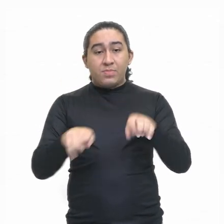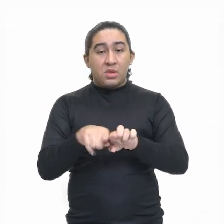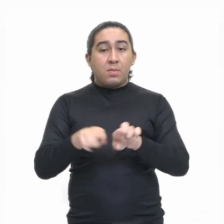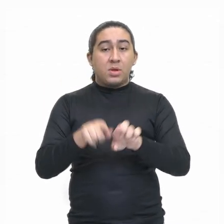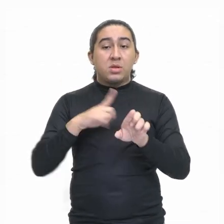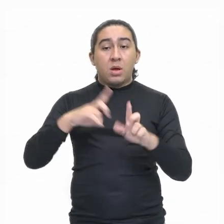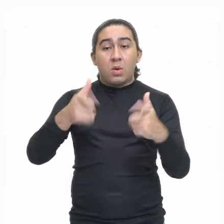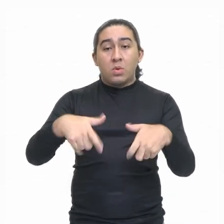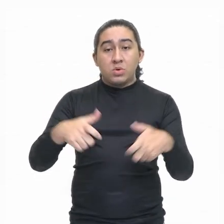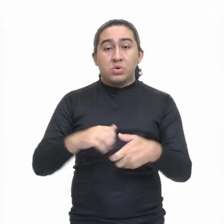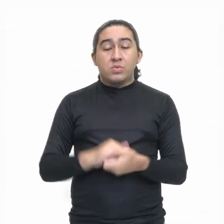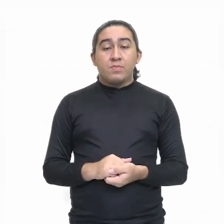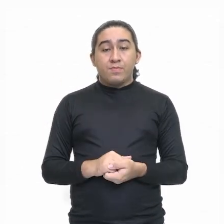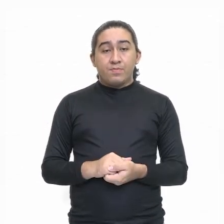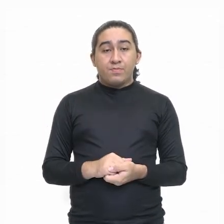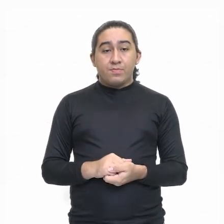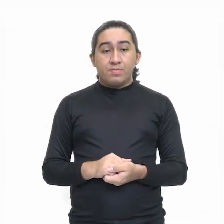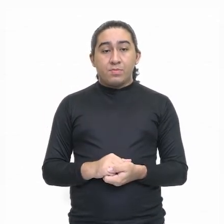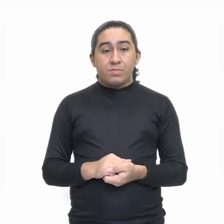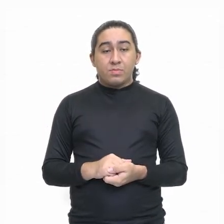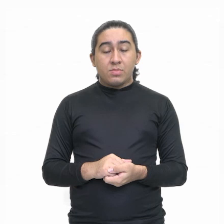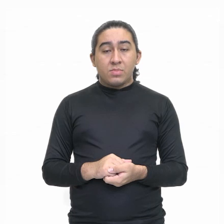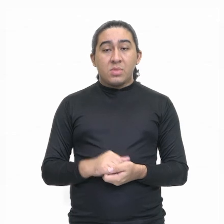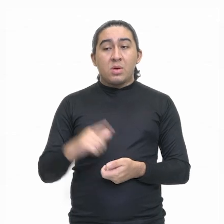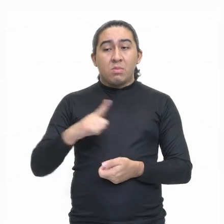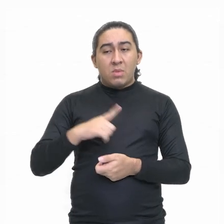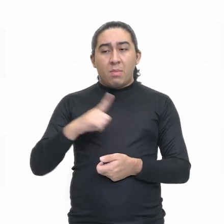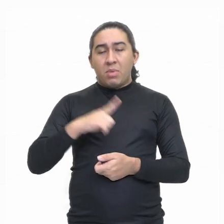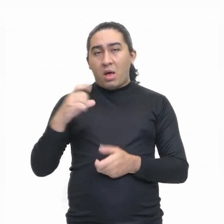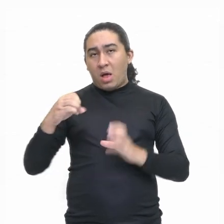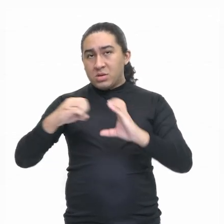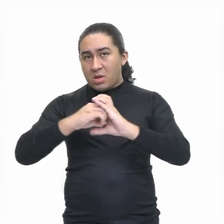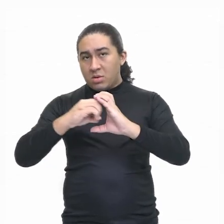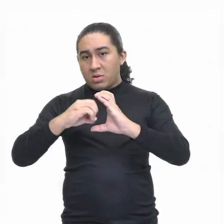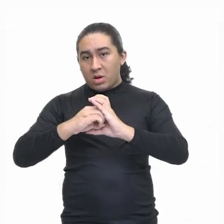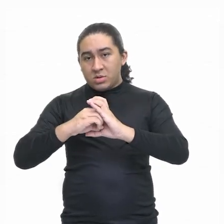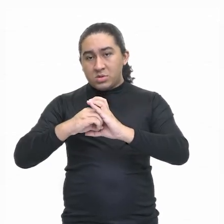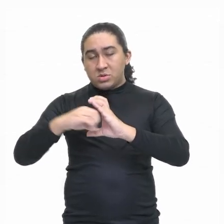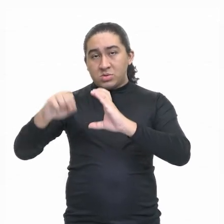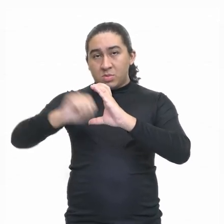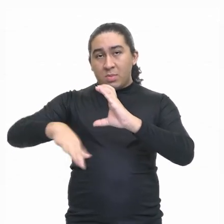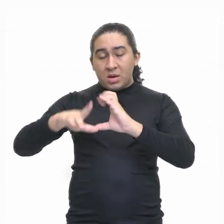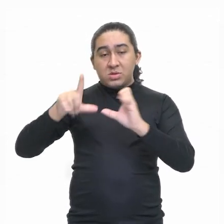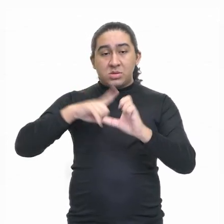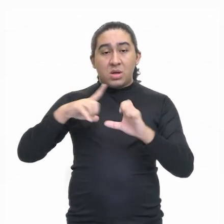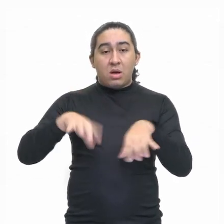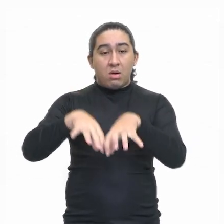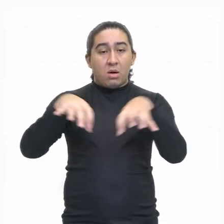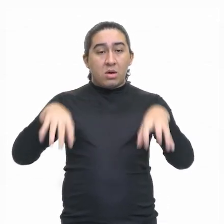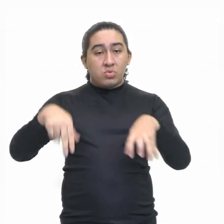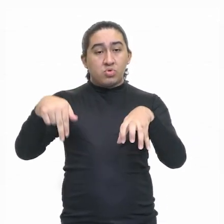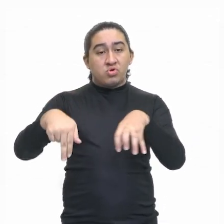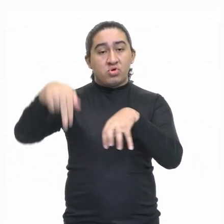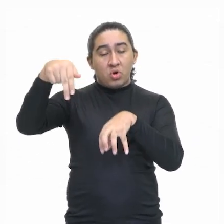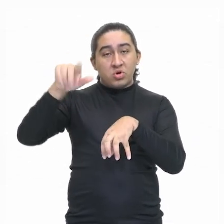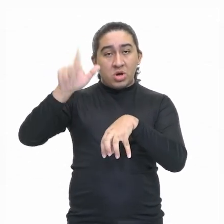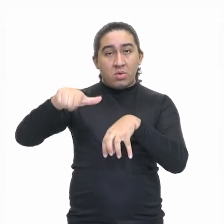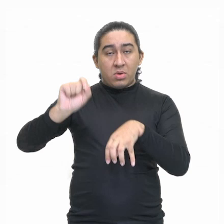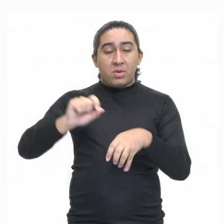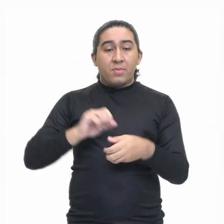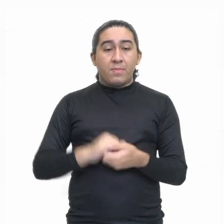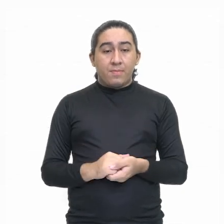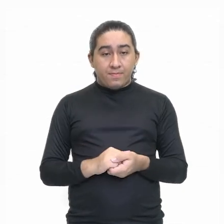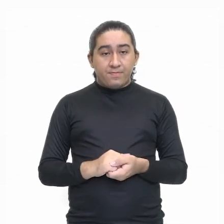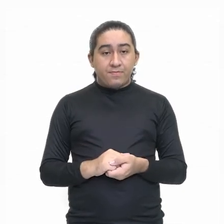está localizado na região centro-oeste, né? Então, temos aí uma divisão do Pantanal Norte, em